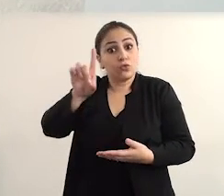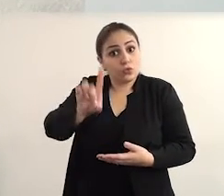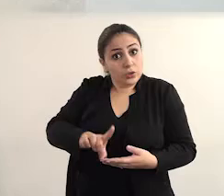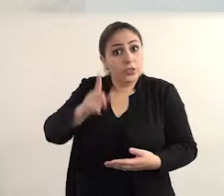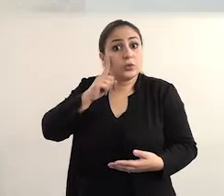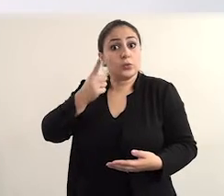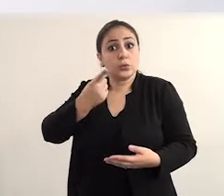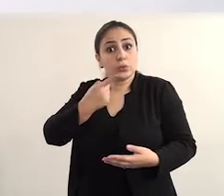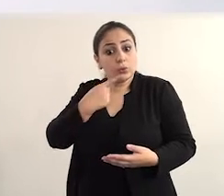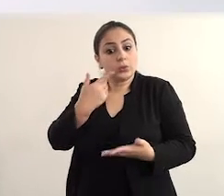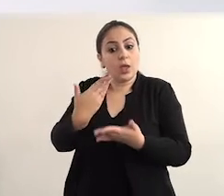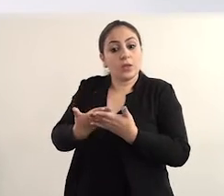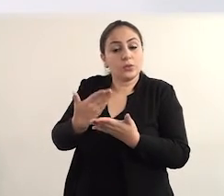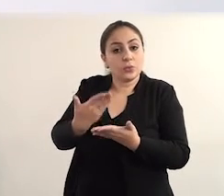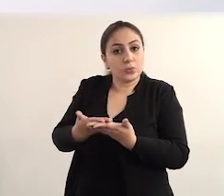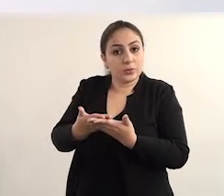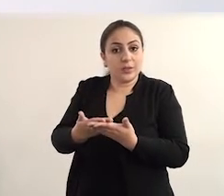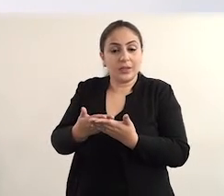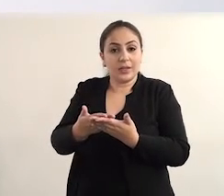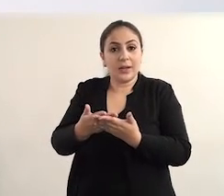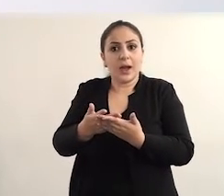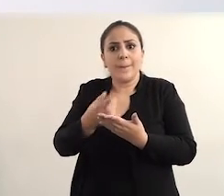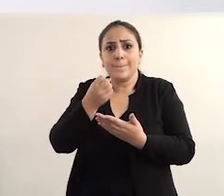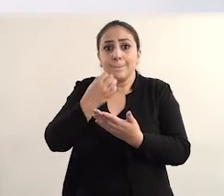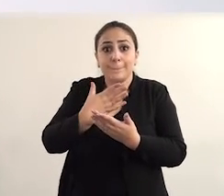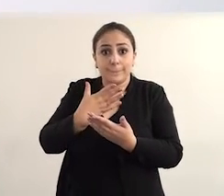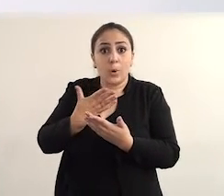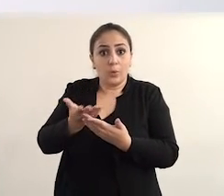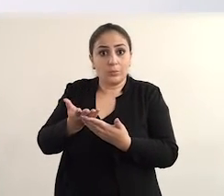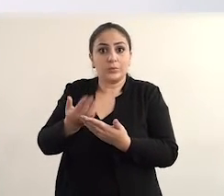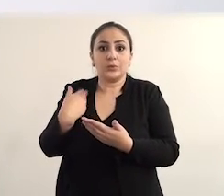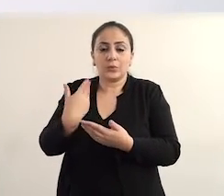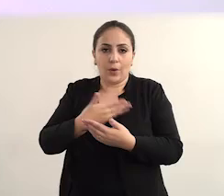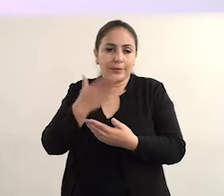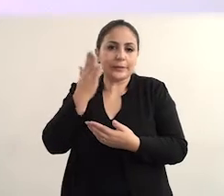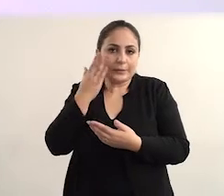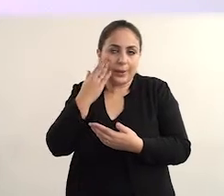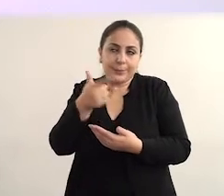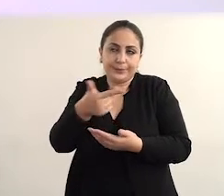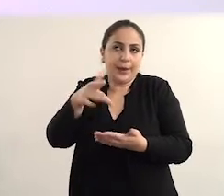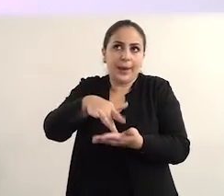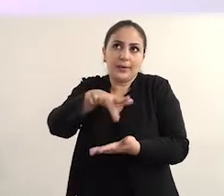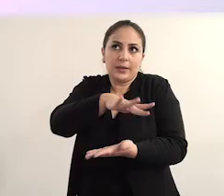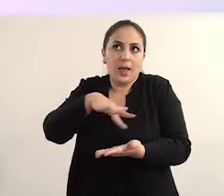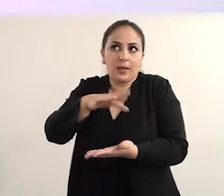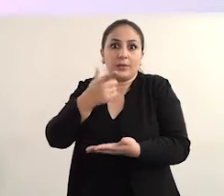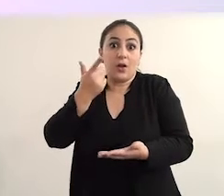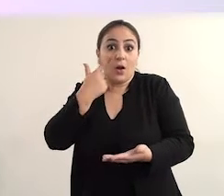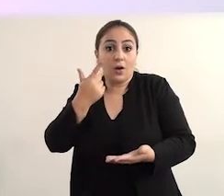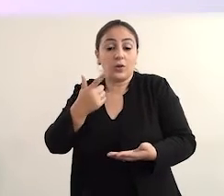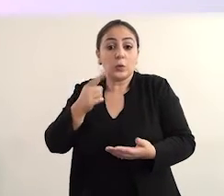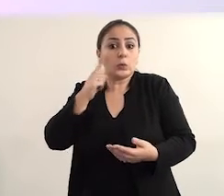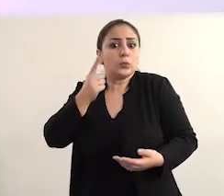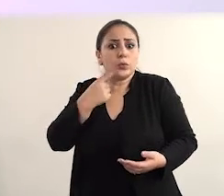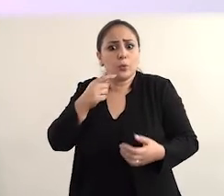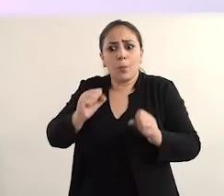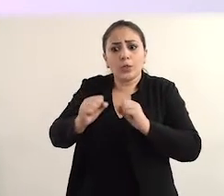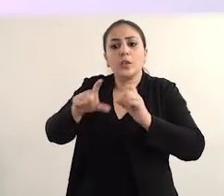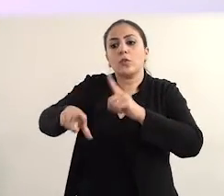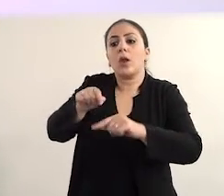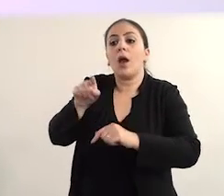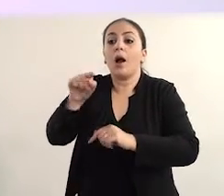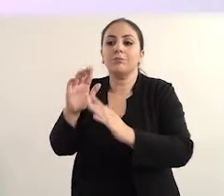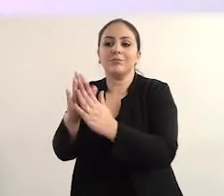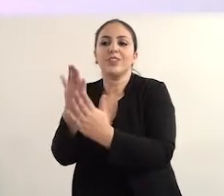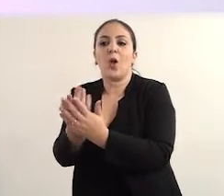direito dos surdos estudar, tipo assim, que bom fosse, a gente sabe que não tem essa realidade, mas do surdo poder escolher, eu quero